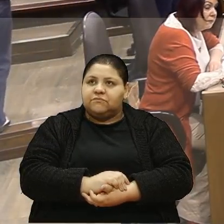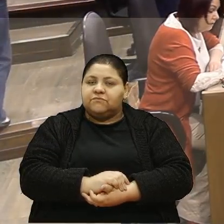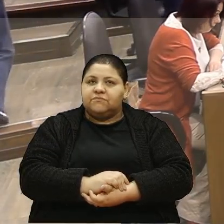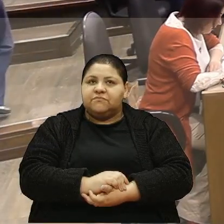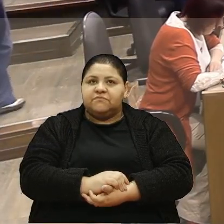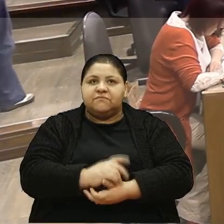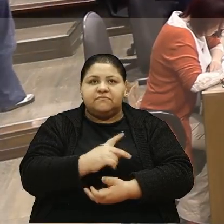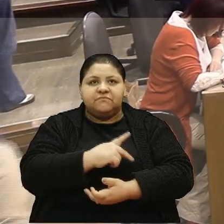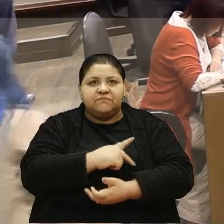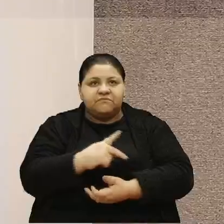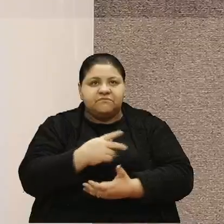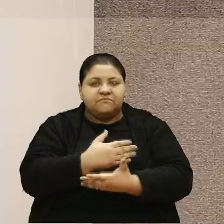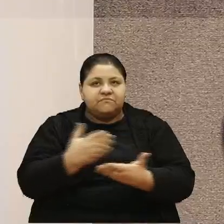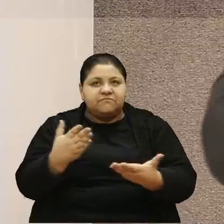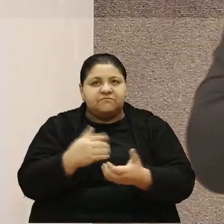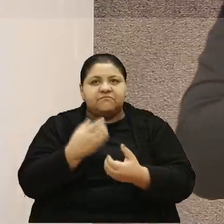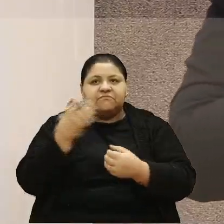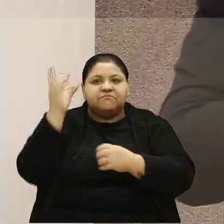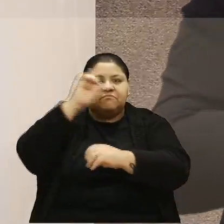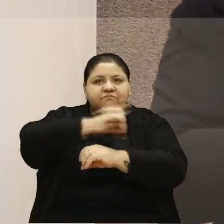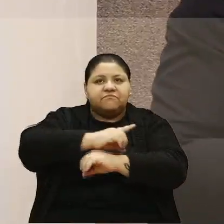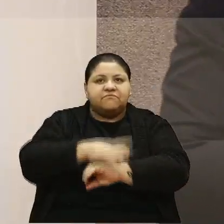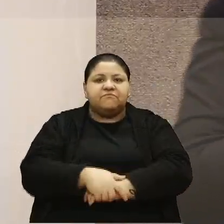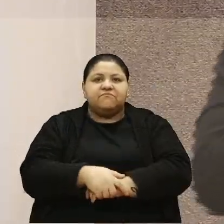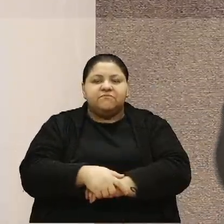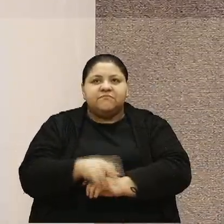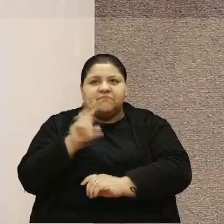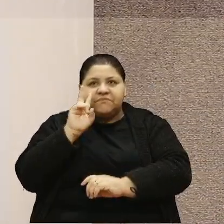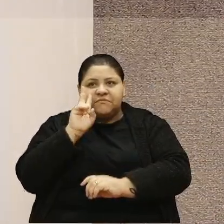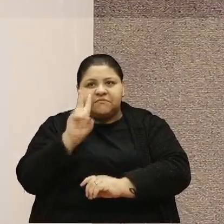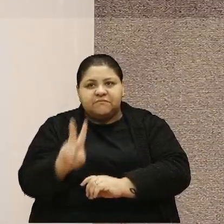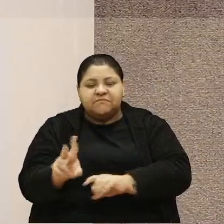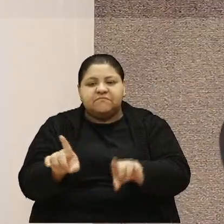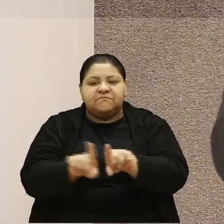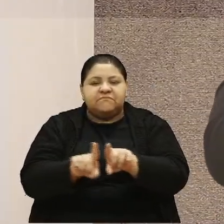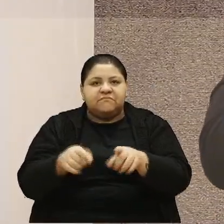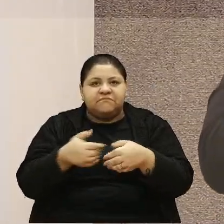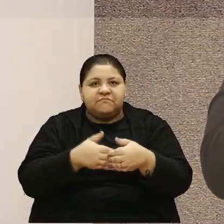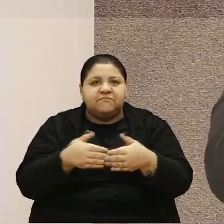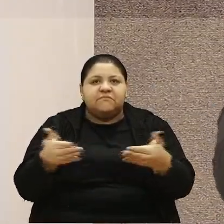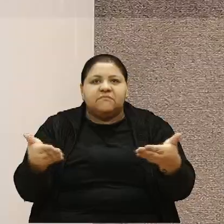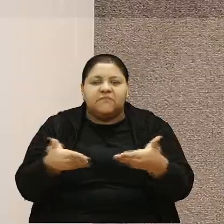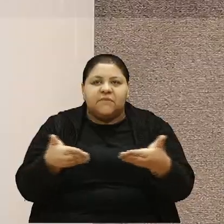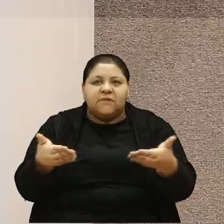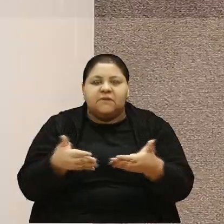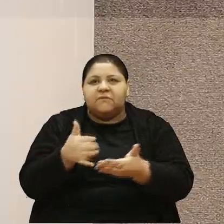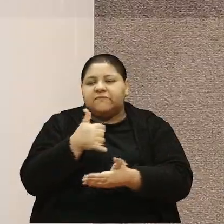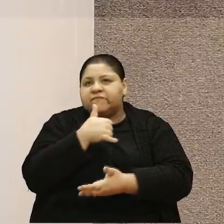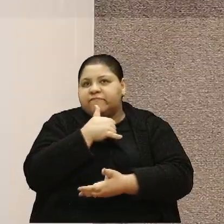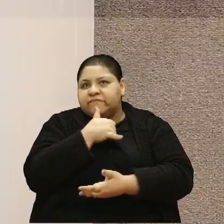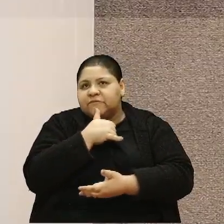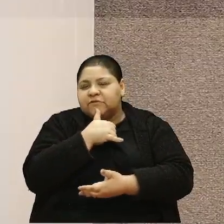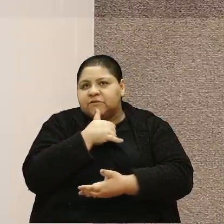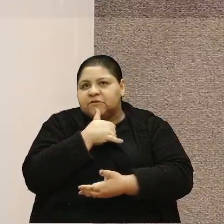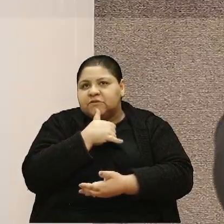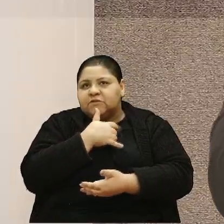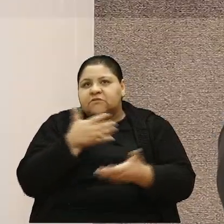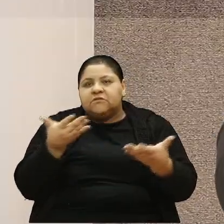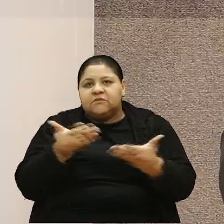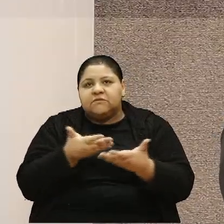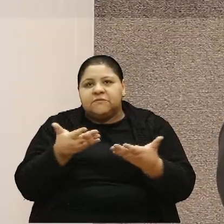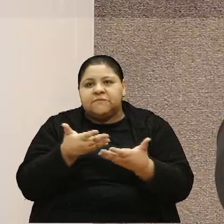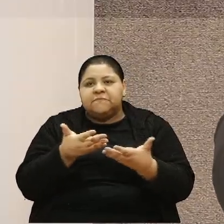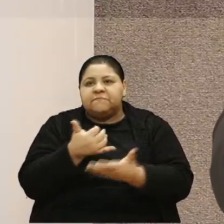Senhor presidente, nobres colegas, bom dia a todos, aqueles que nos assistem também acompanham. Hoje, infelizmente, eu quero registrar aqui um voto